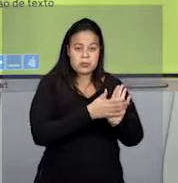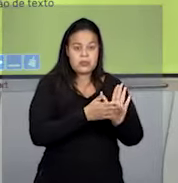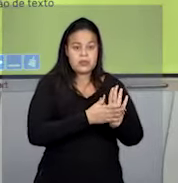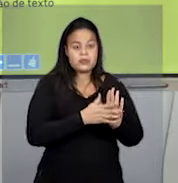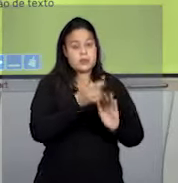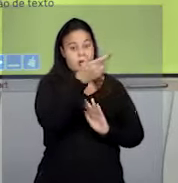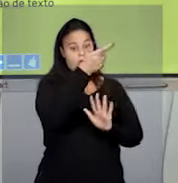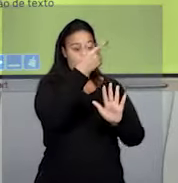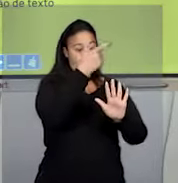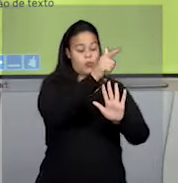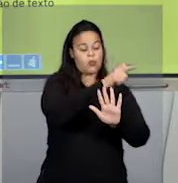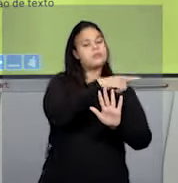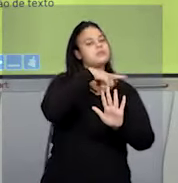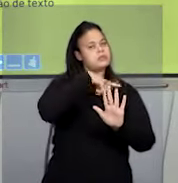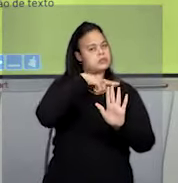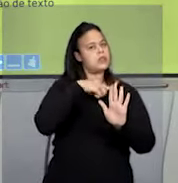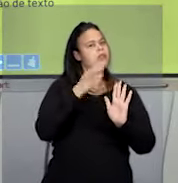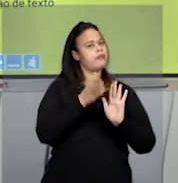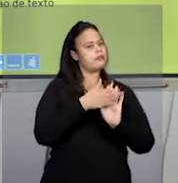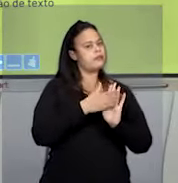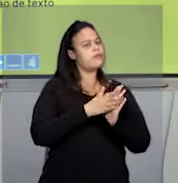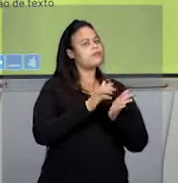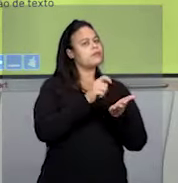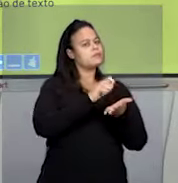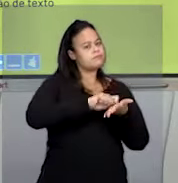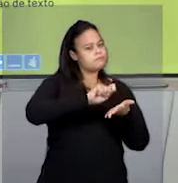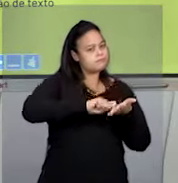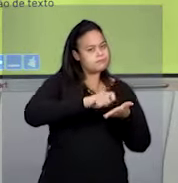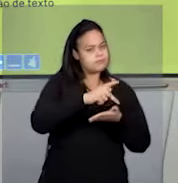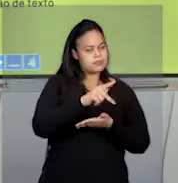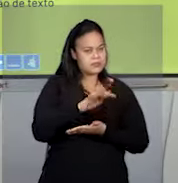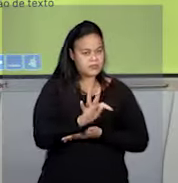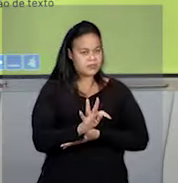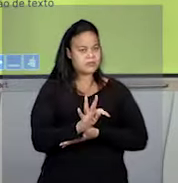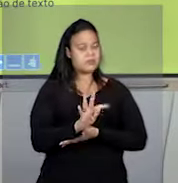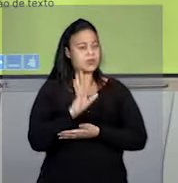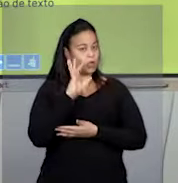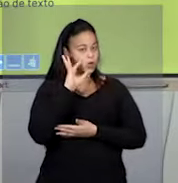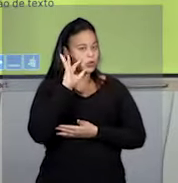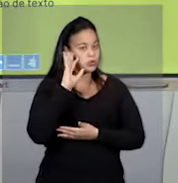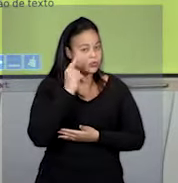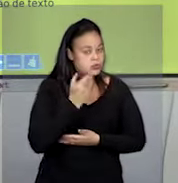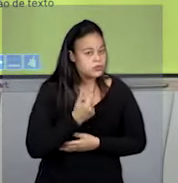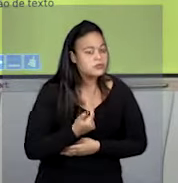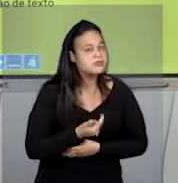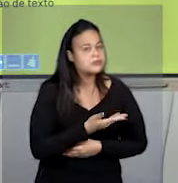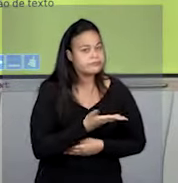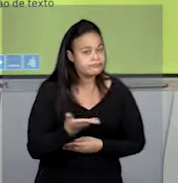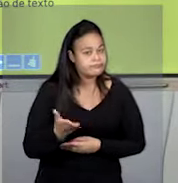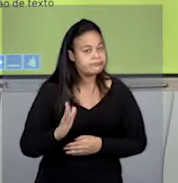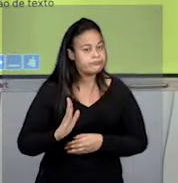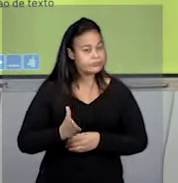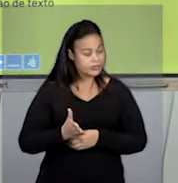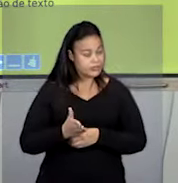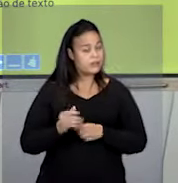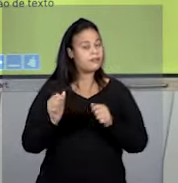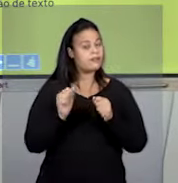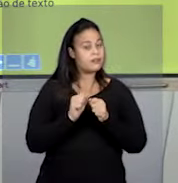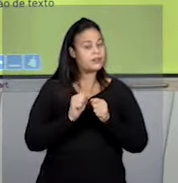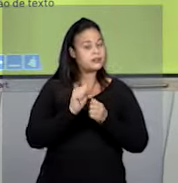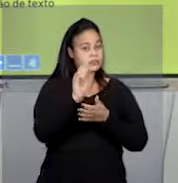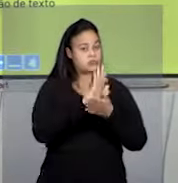indiquei estão cobrando, ok? Então está resolvida aqui a questão para você fazer